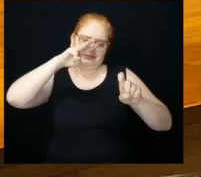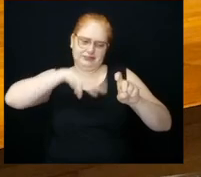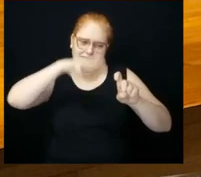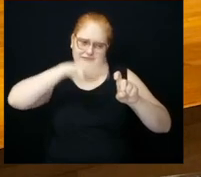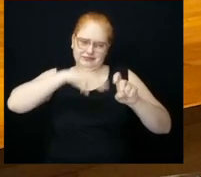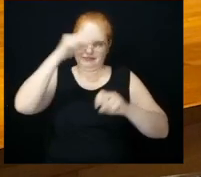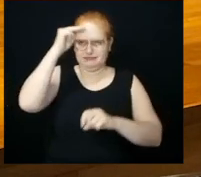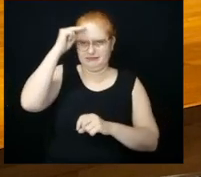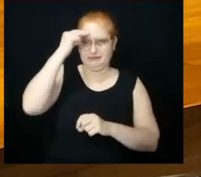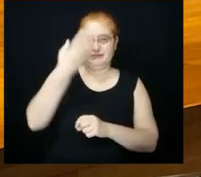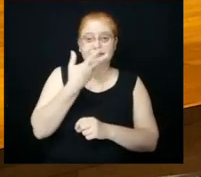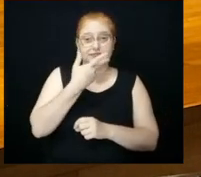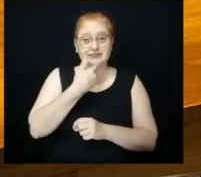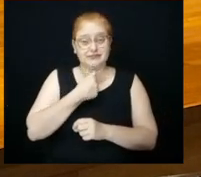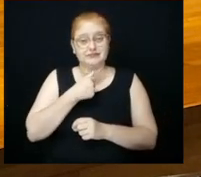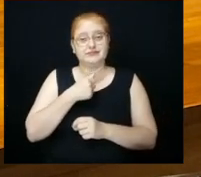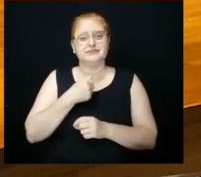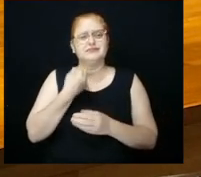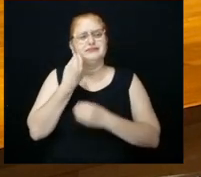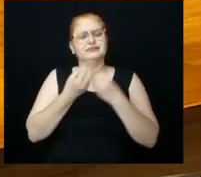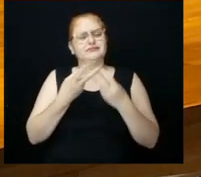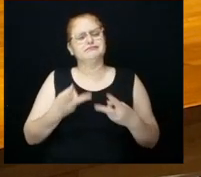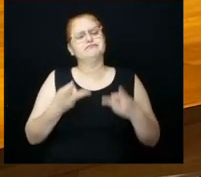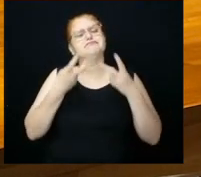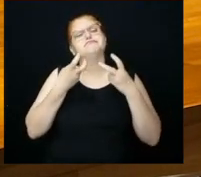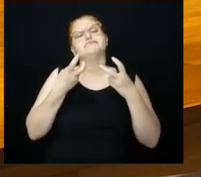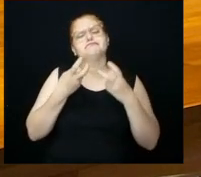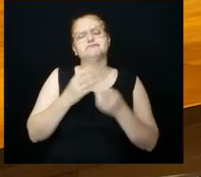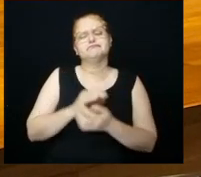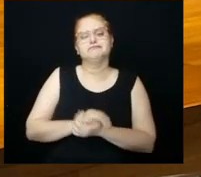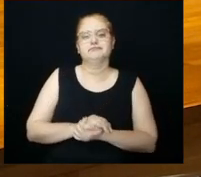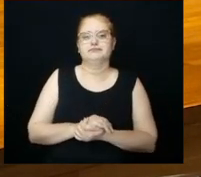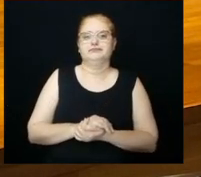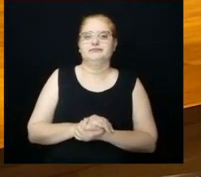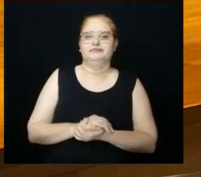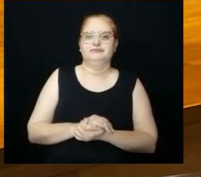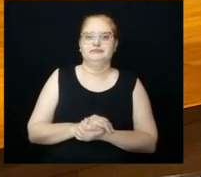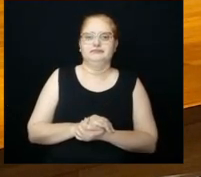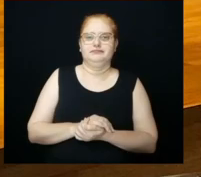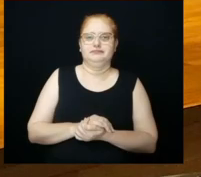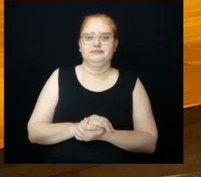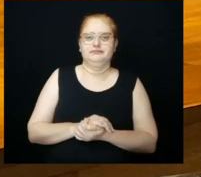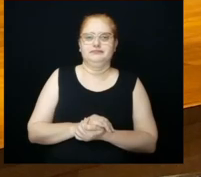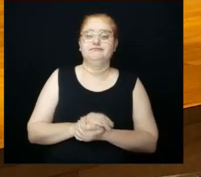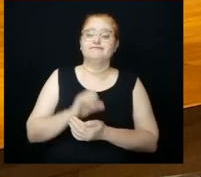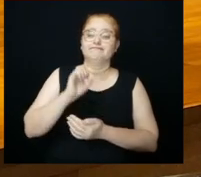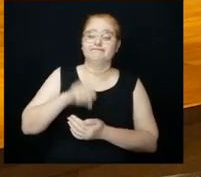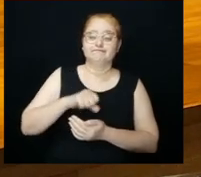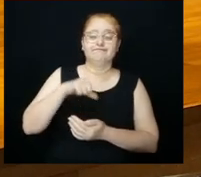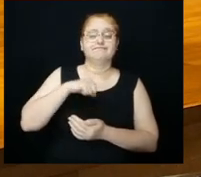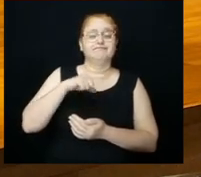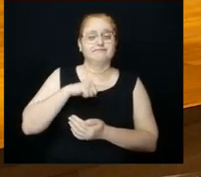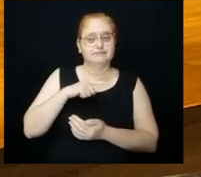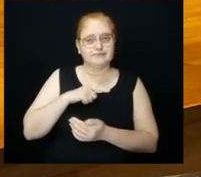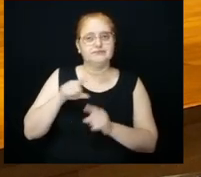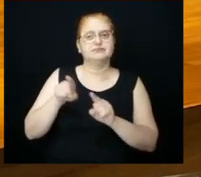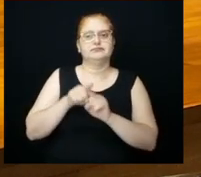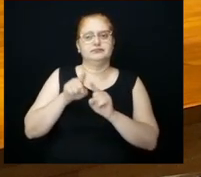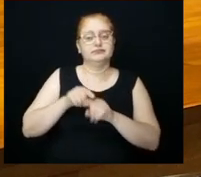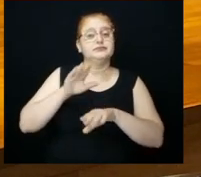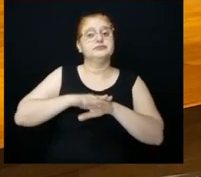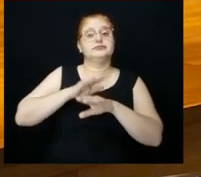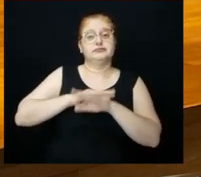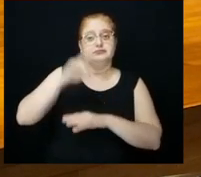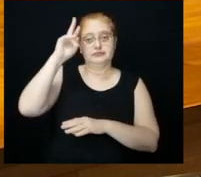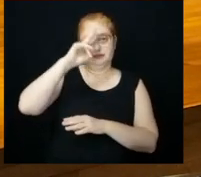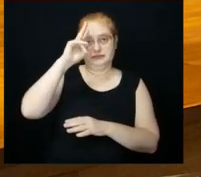infância, de como ele, como criança, via aquilo. E sim, vai trazendo fatos da história